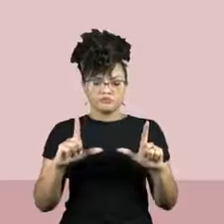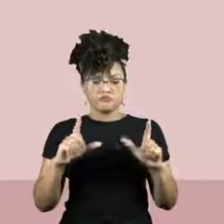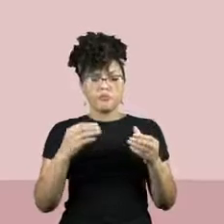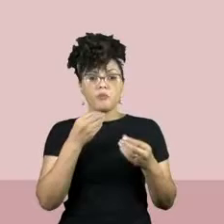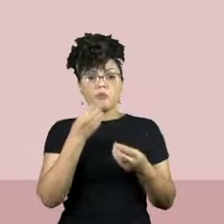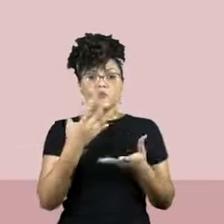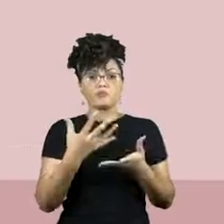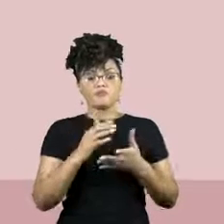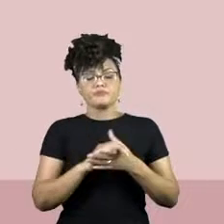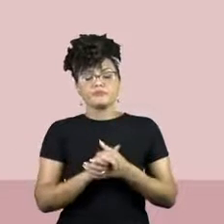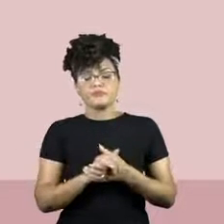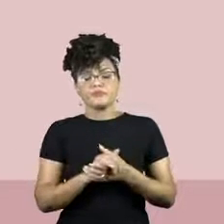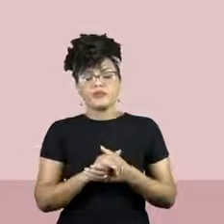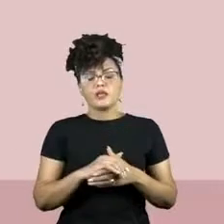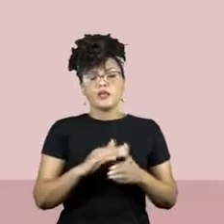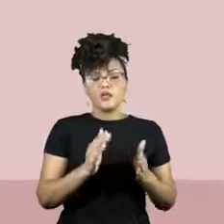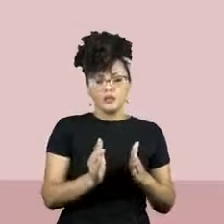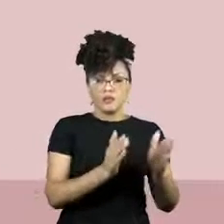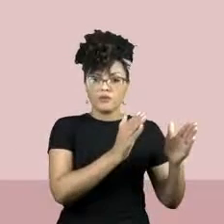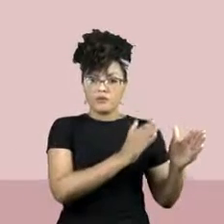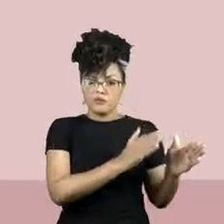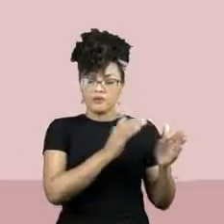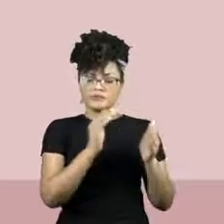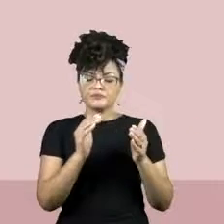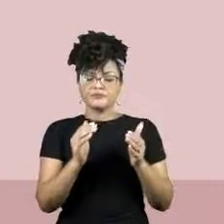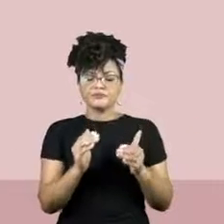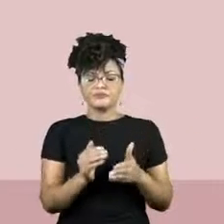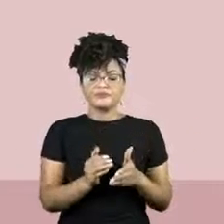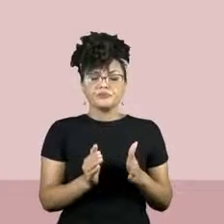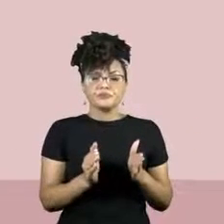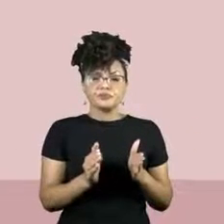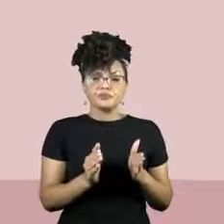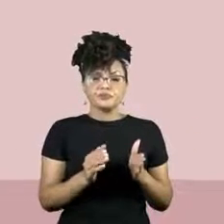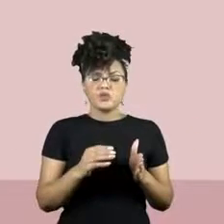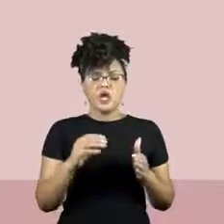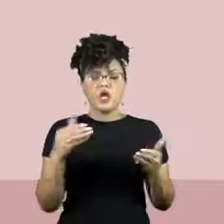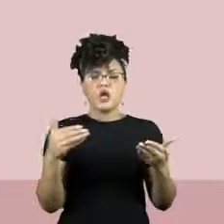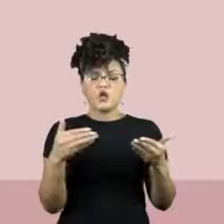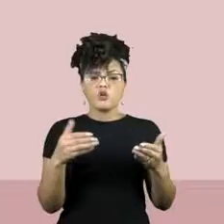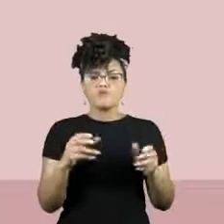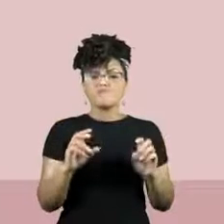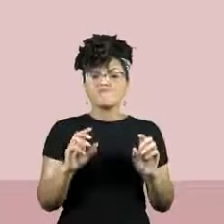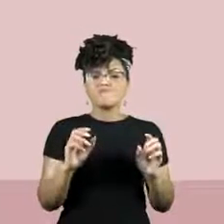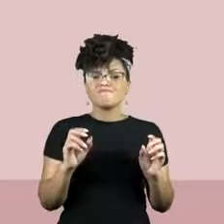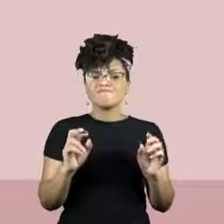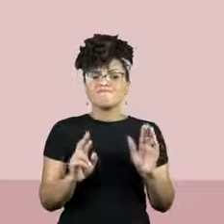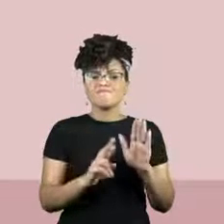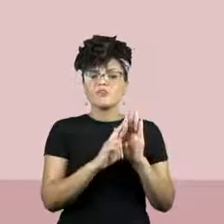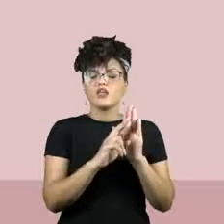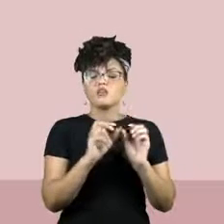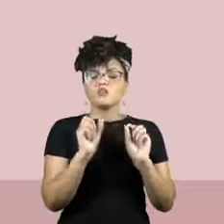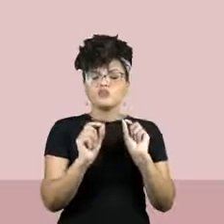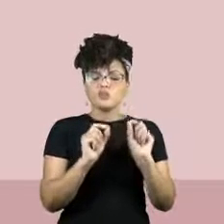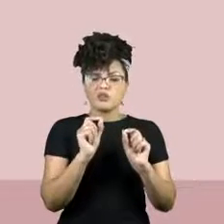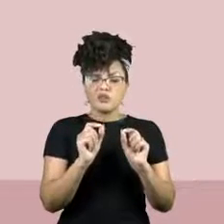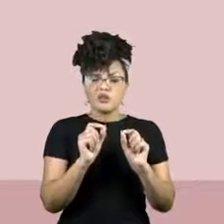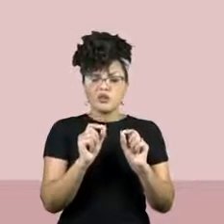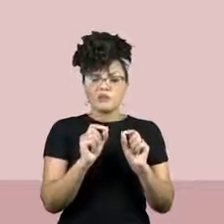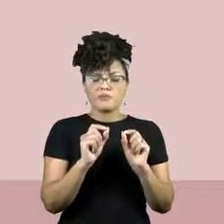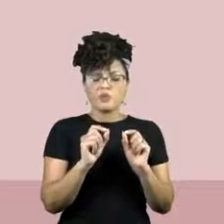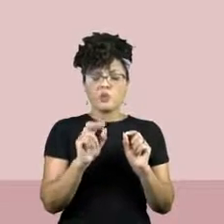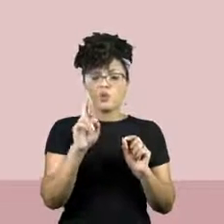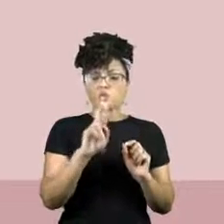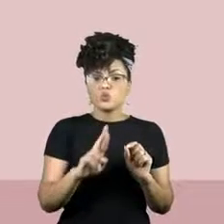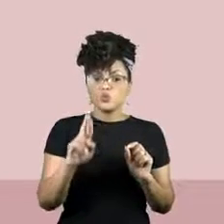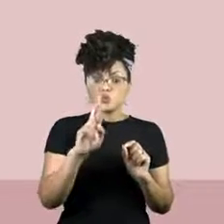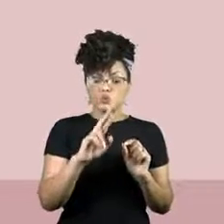Bom, a próxima parte se refere a gente importar, ou pelo menos utilizar a interface